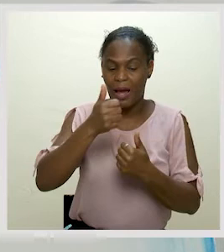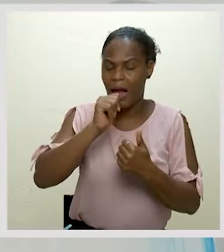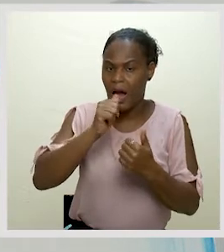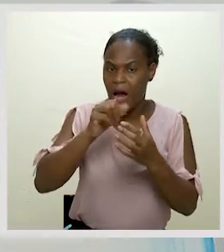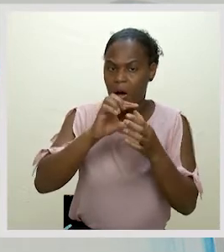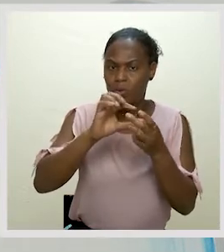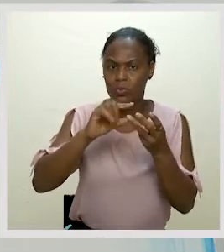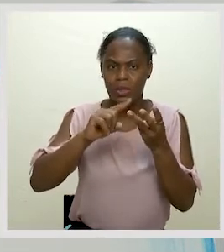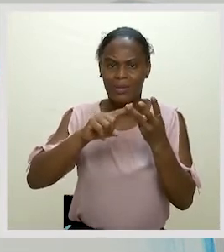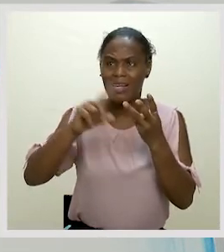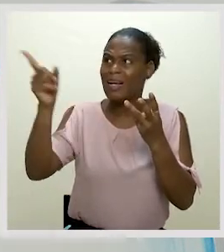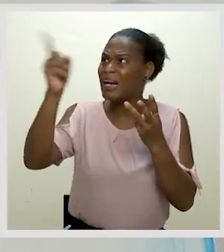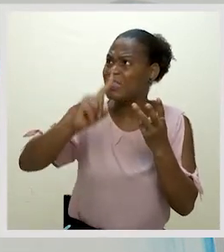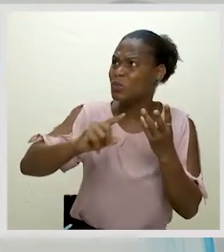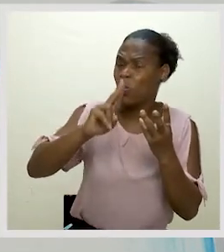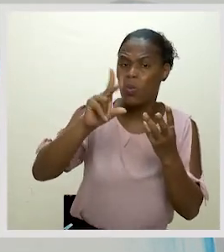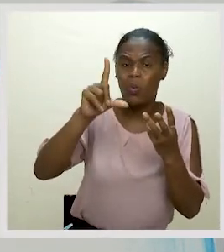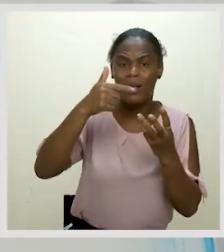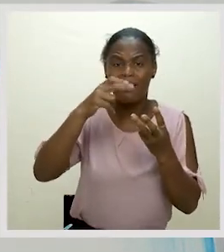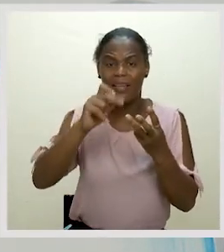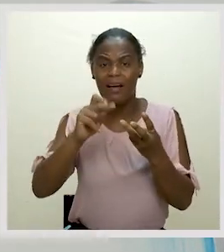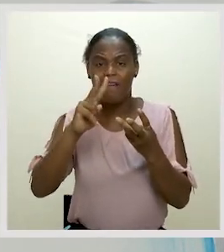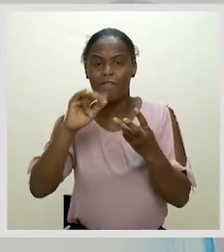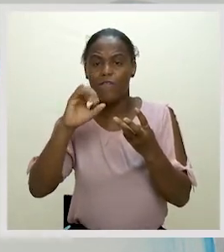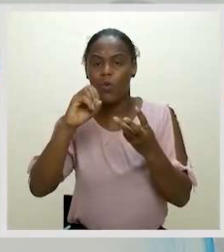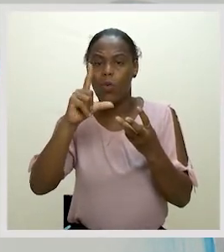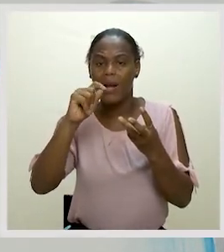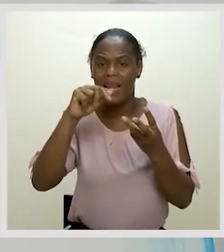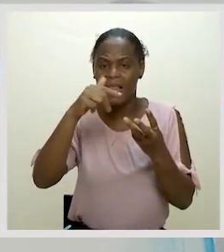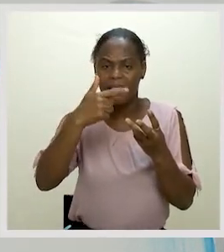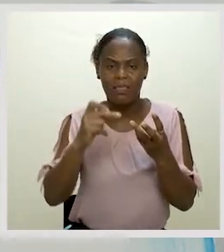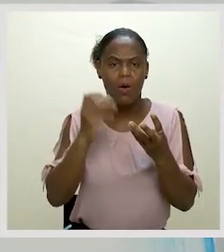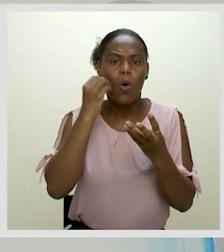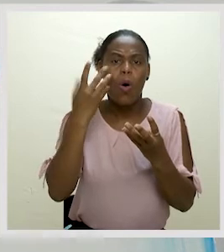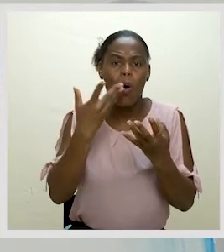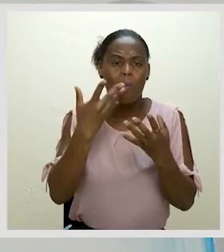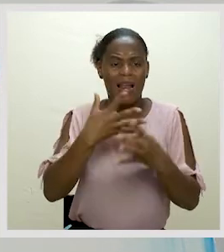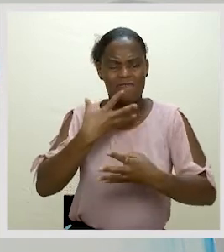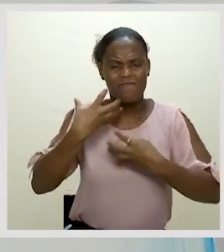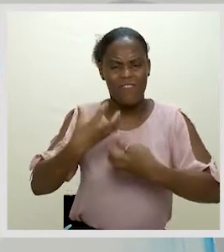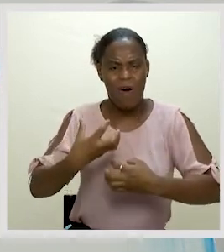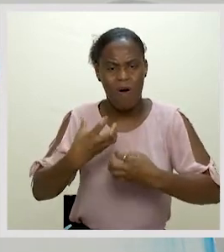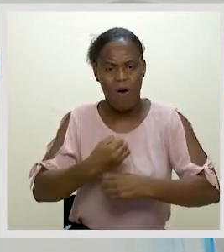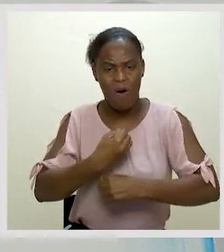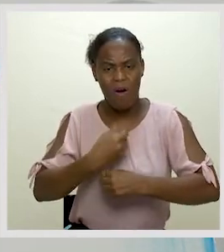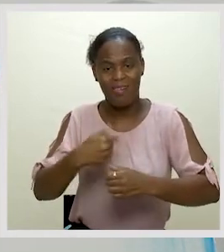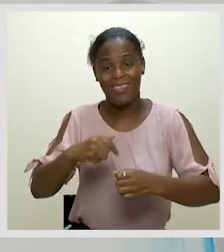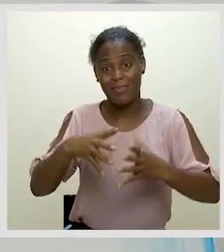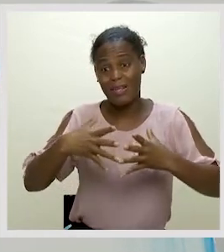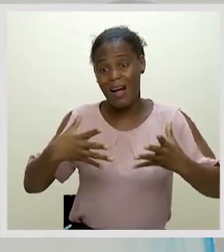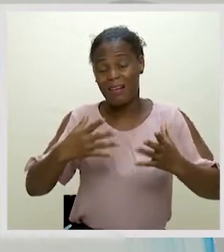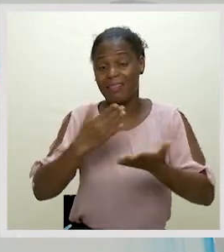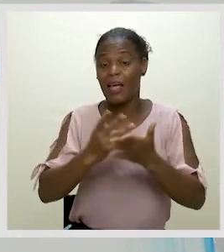umidade, radiação ultravioletas. Como é que esses esporos poderiam ter essa resistência